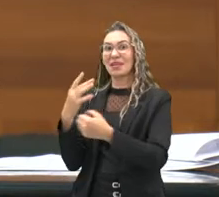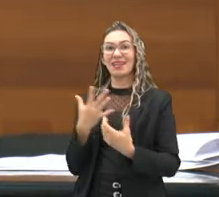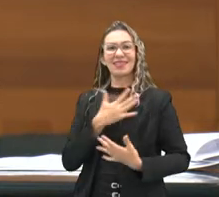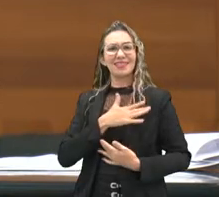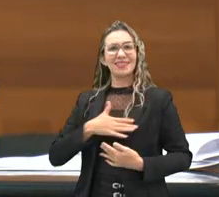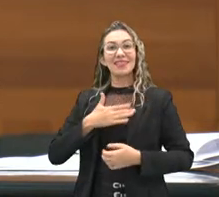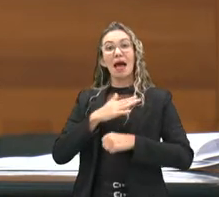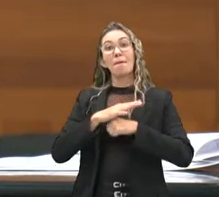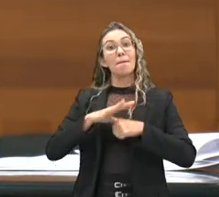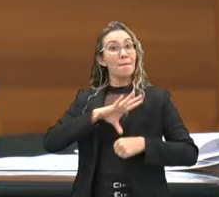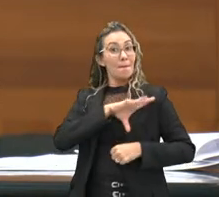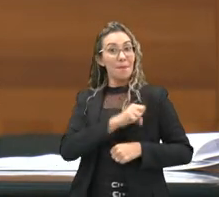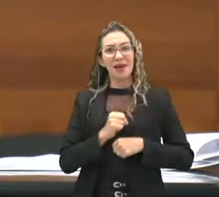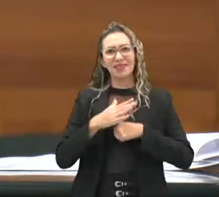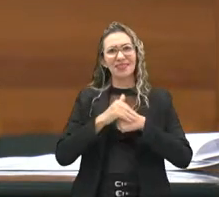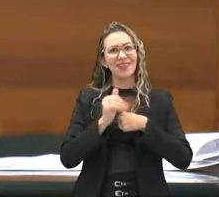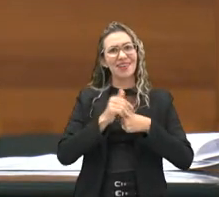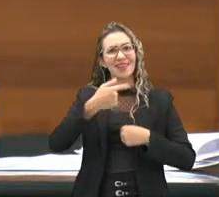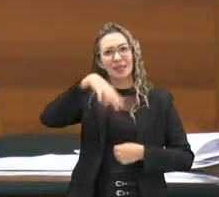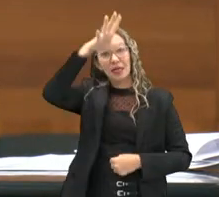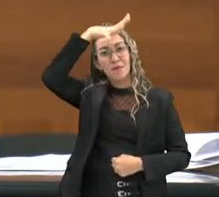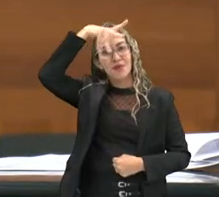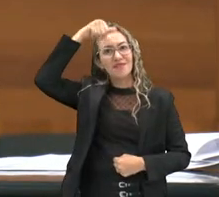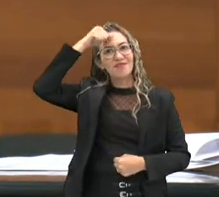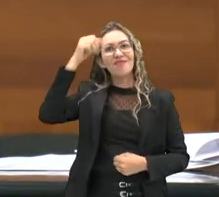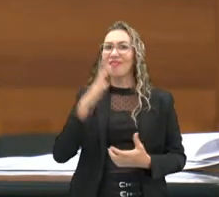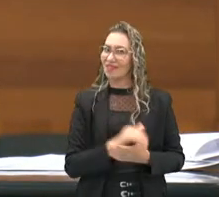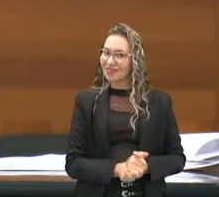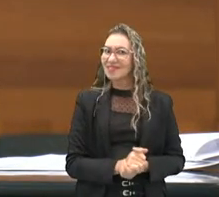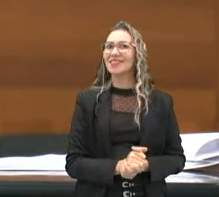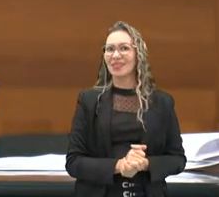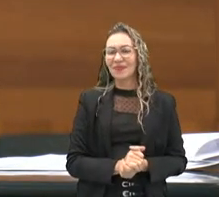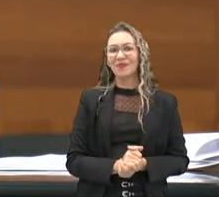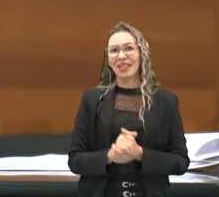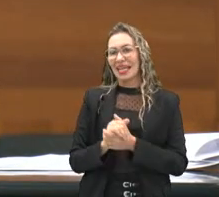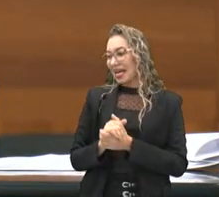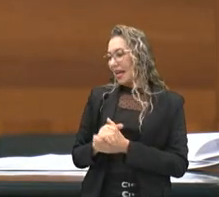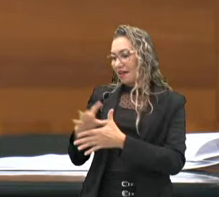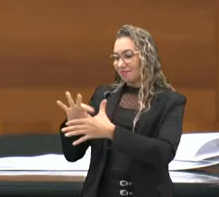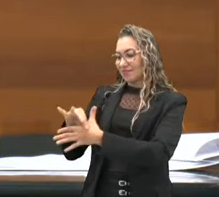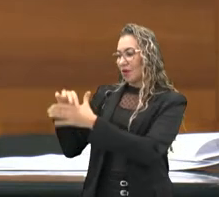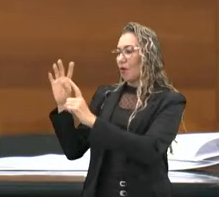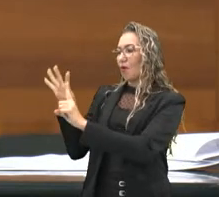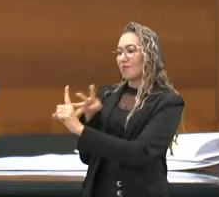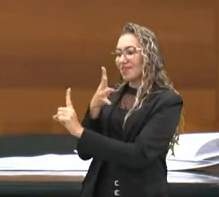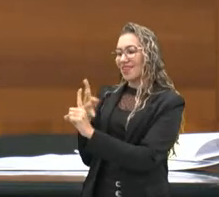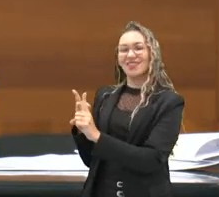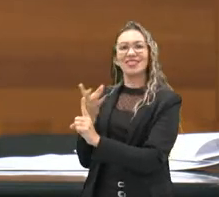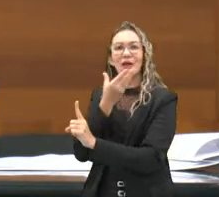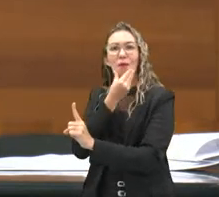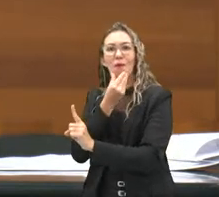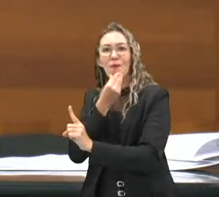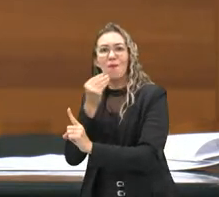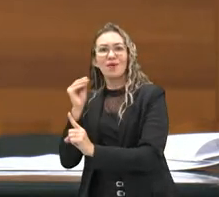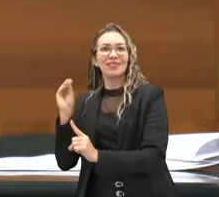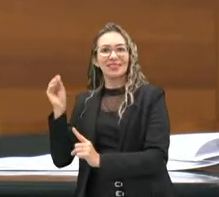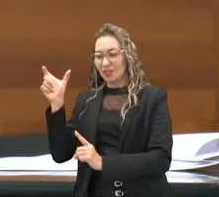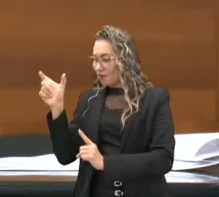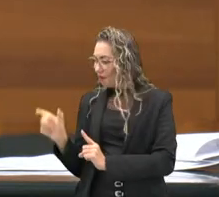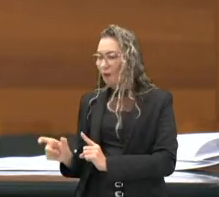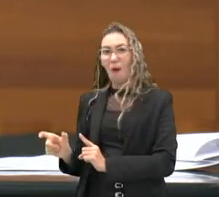Falar em Filinto Miller e não descrever quem foi Dona Consuelo seria, da minha parte, uma